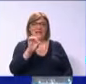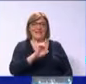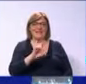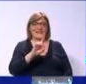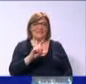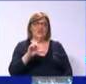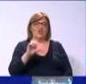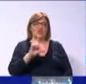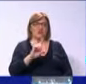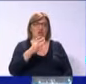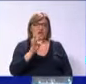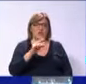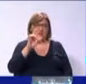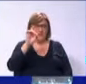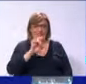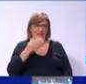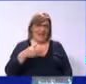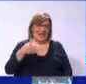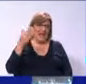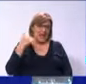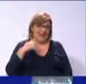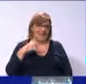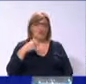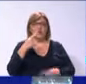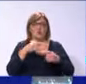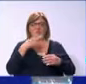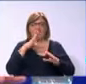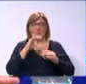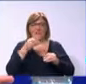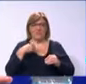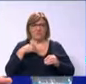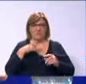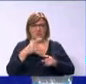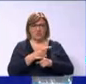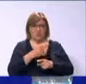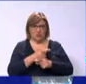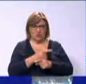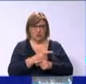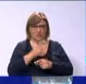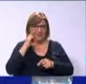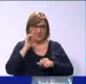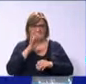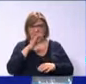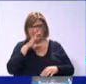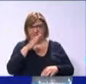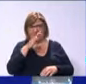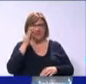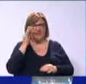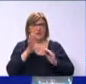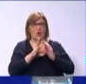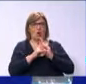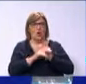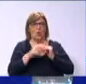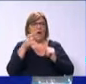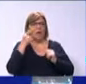14 dias antes dessa data a record onde continua a falar nas mesmas coisas e é bem explícito até dizendo que tentaram roubar a